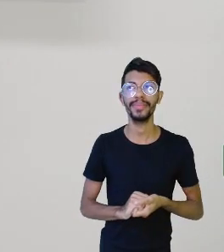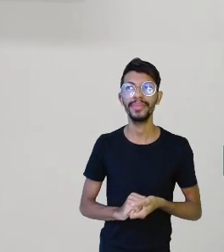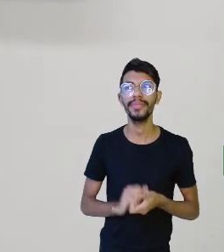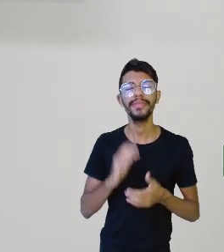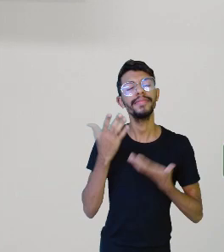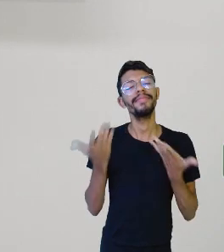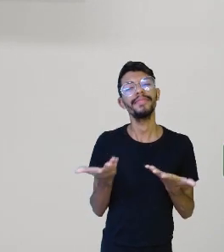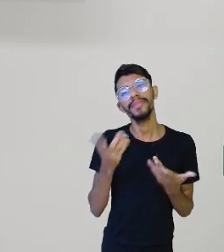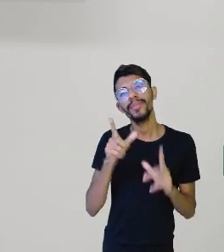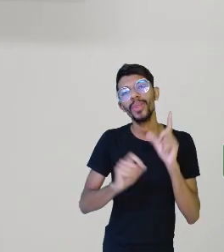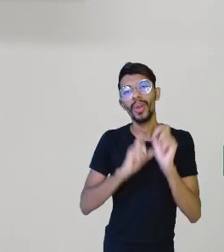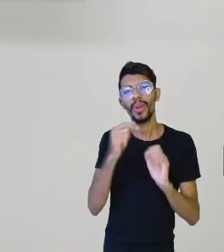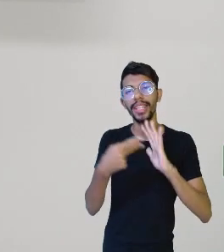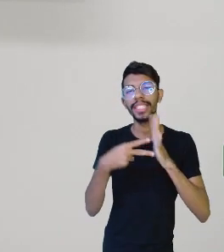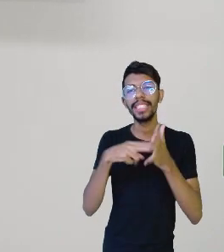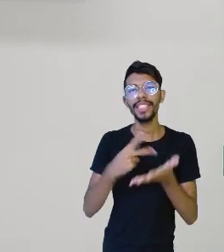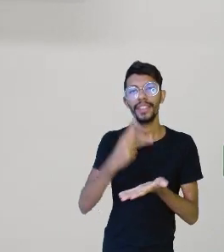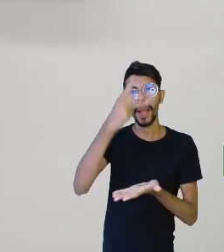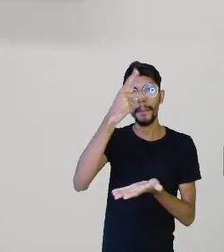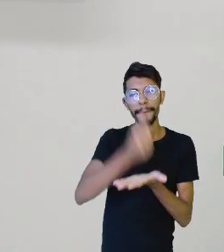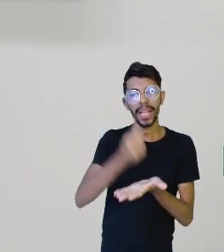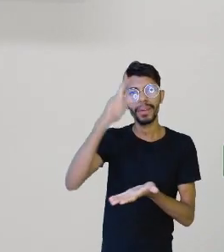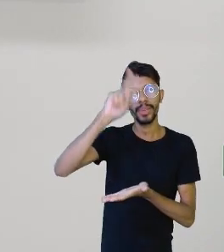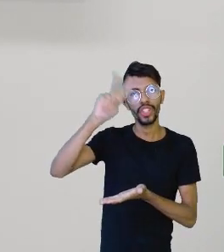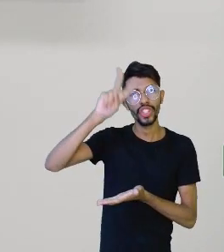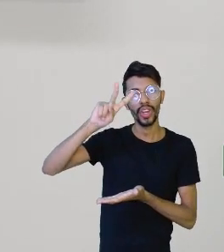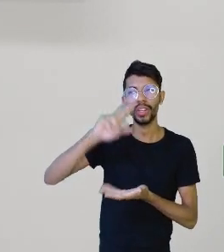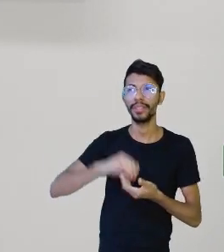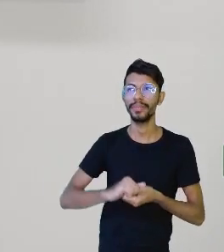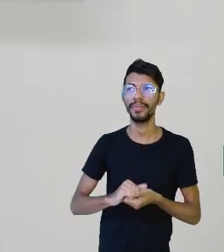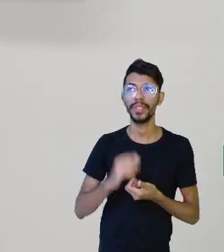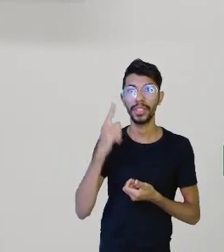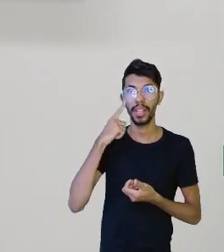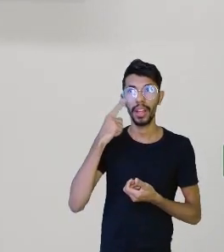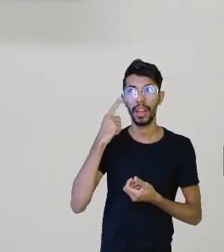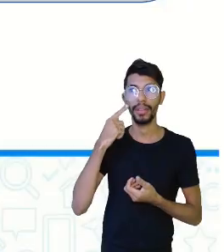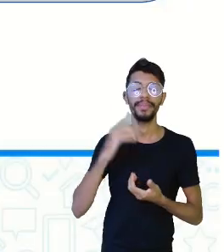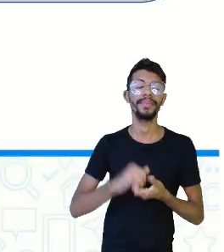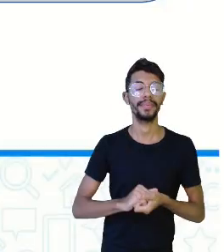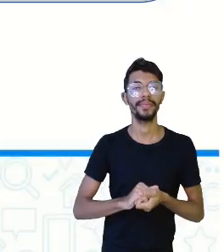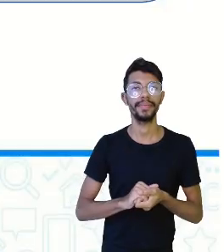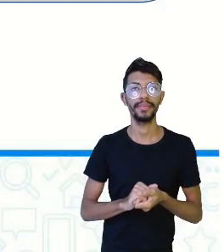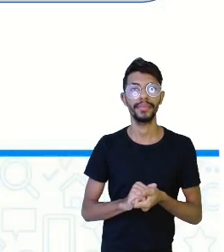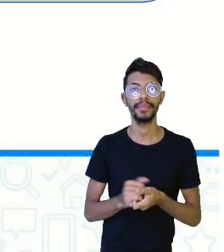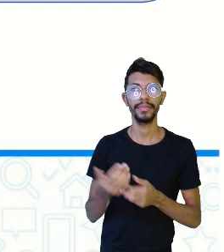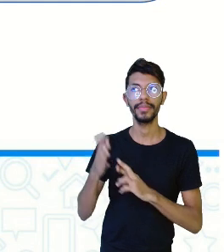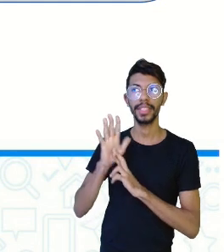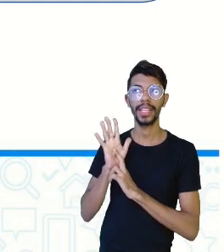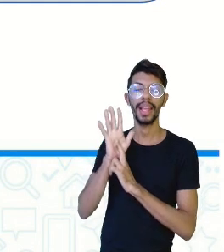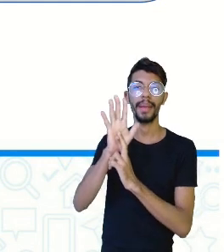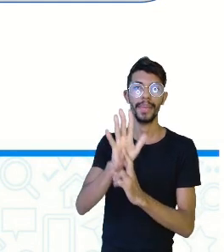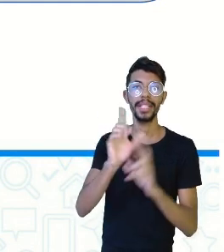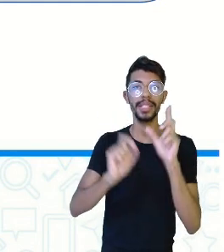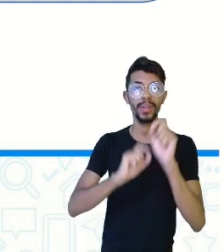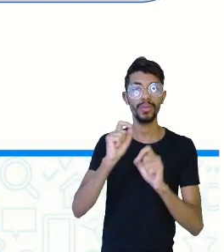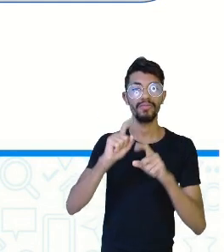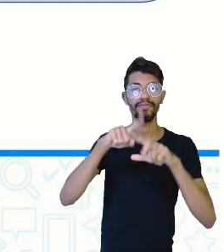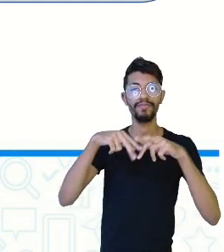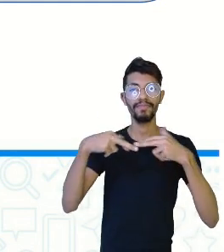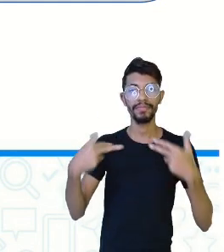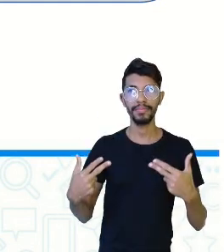vem a ser o patrimônio histórico? Então, patrimônio histórico representa os